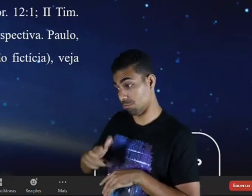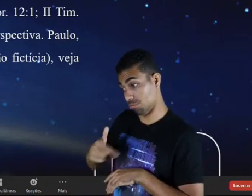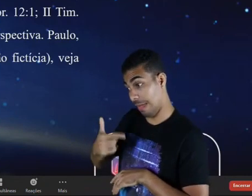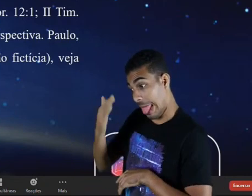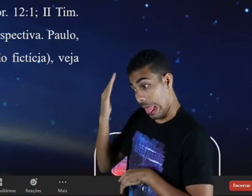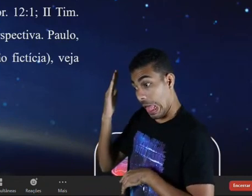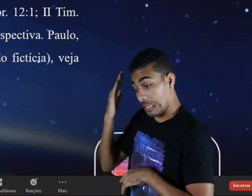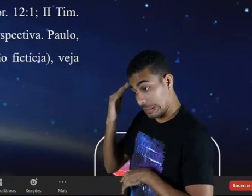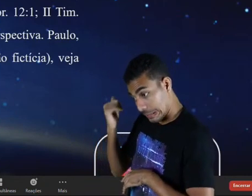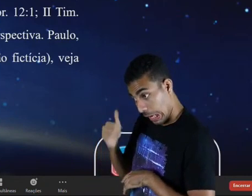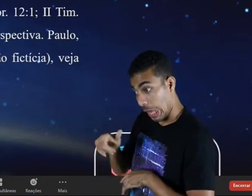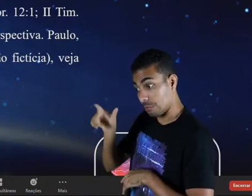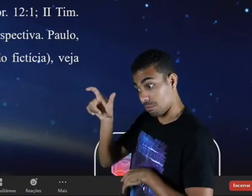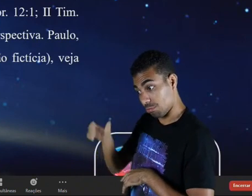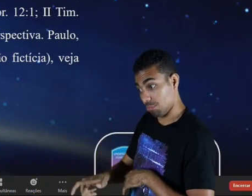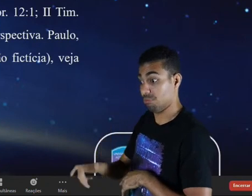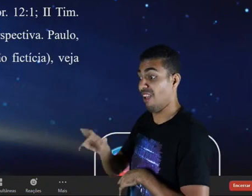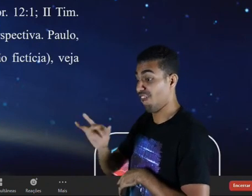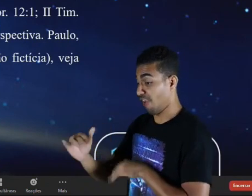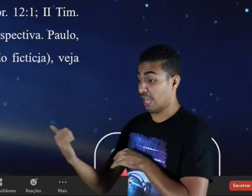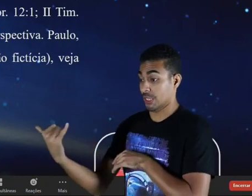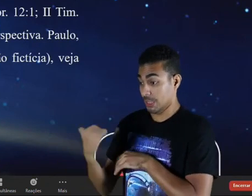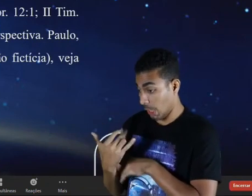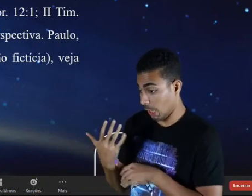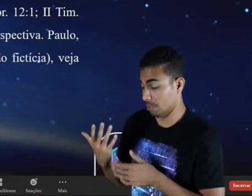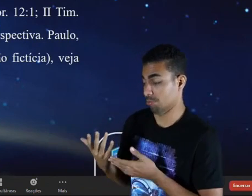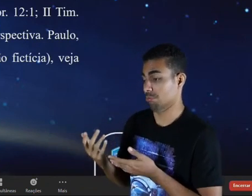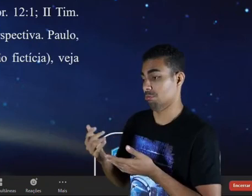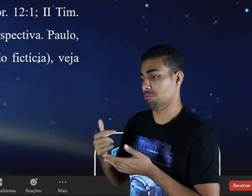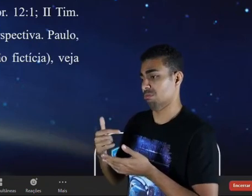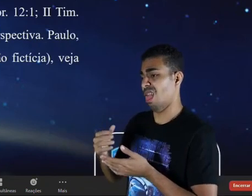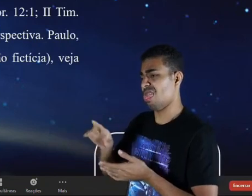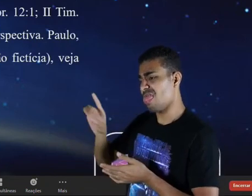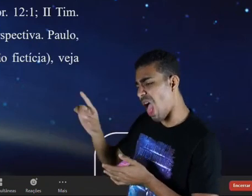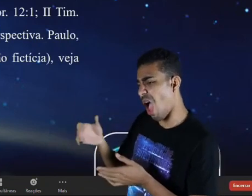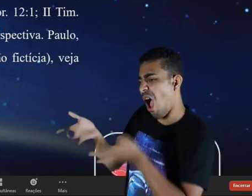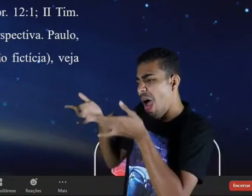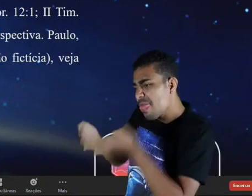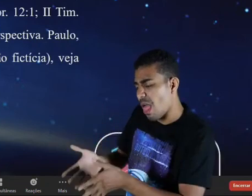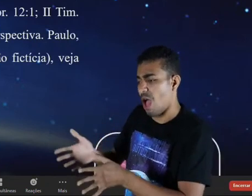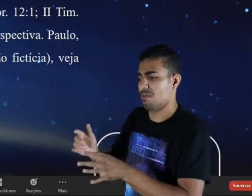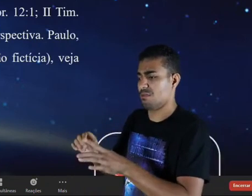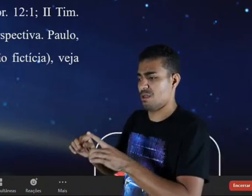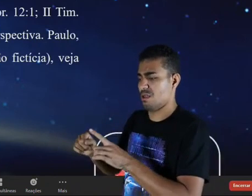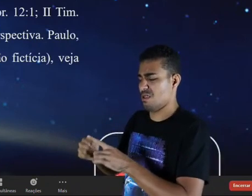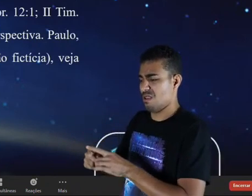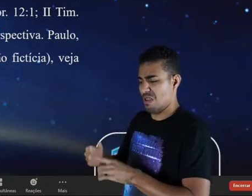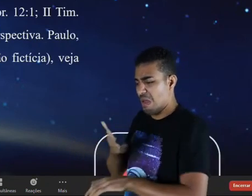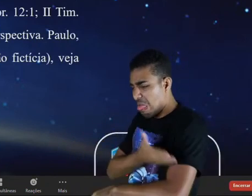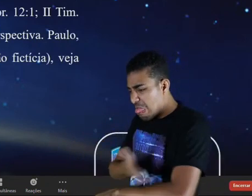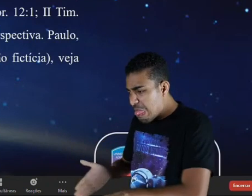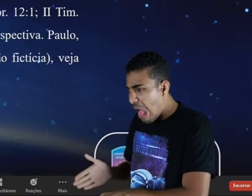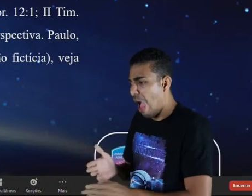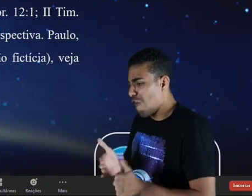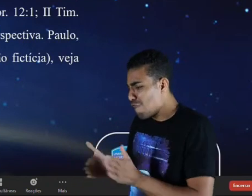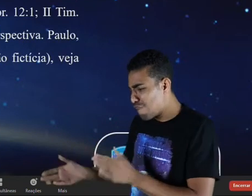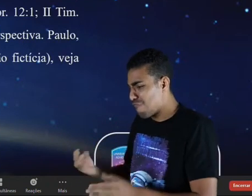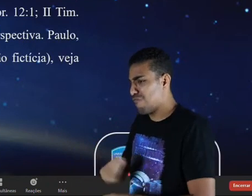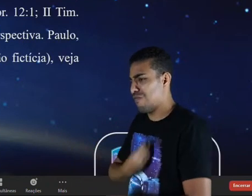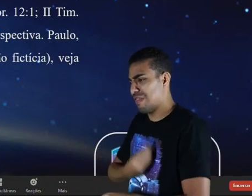dirá, Deus me abandonou, porque se ele estivesse comigo, eu não passaria pelo que estou passando.